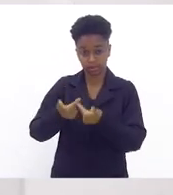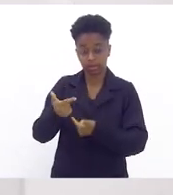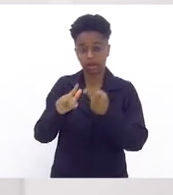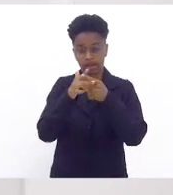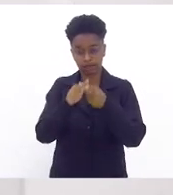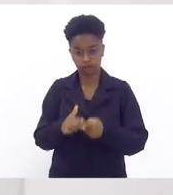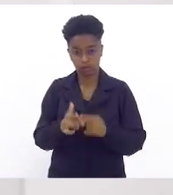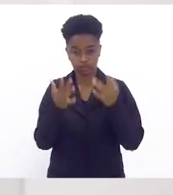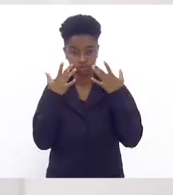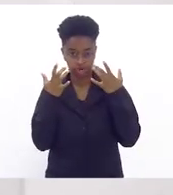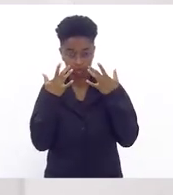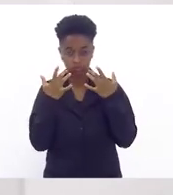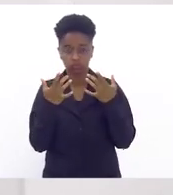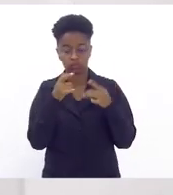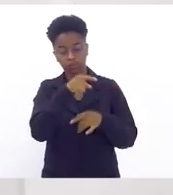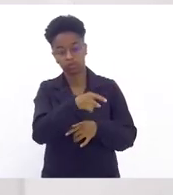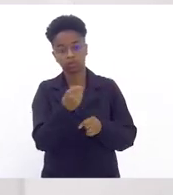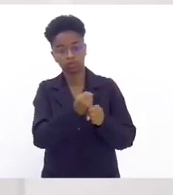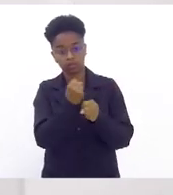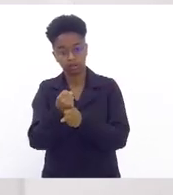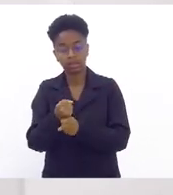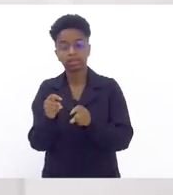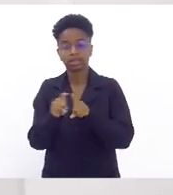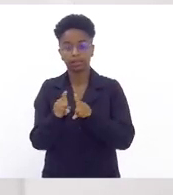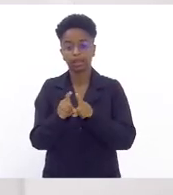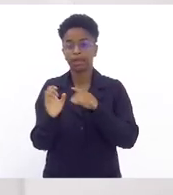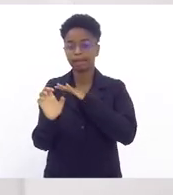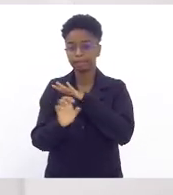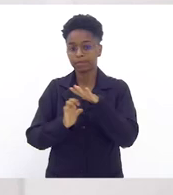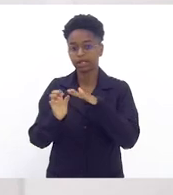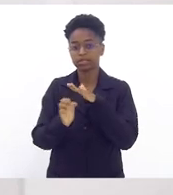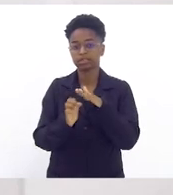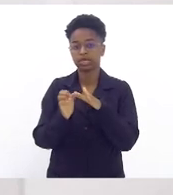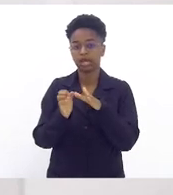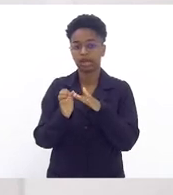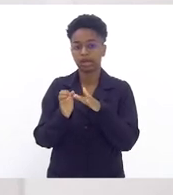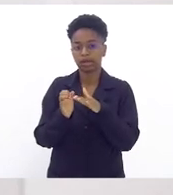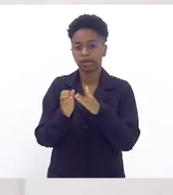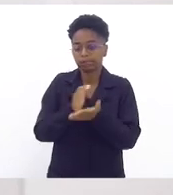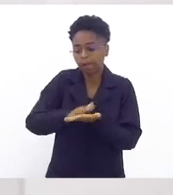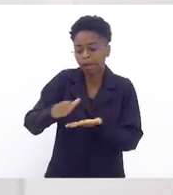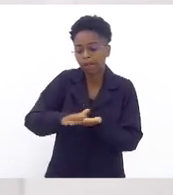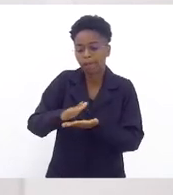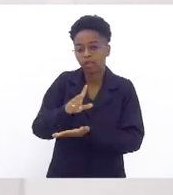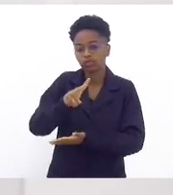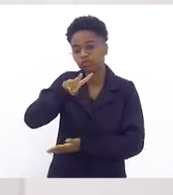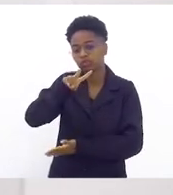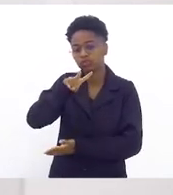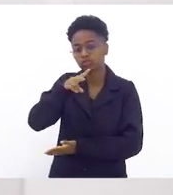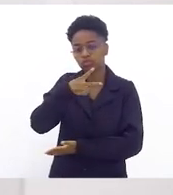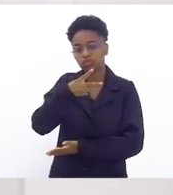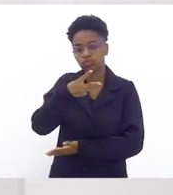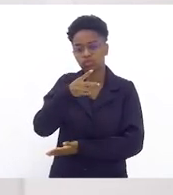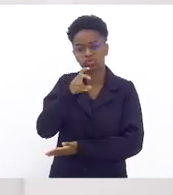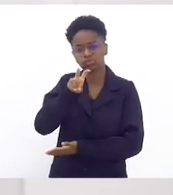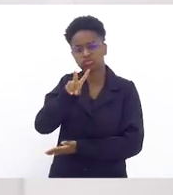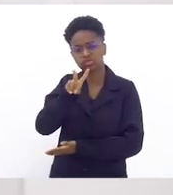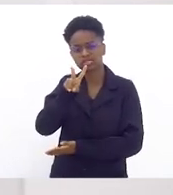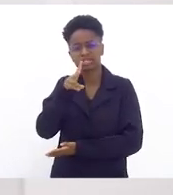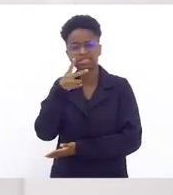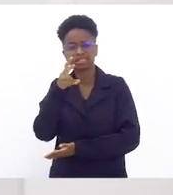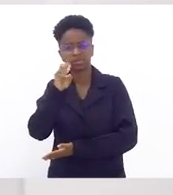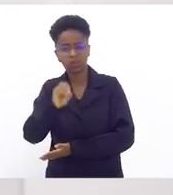reforma do teatro aquele aquela empresa que foram gastado mais de 200 mil reais 250 mil reais